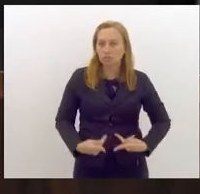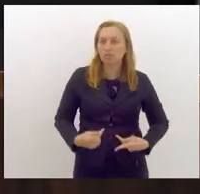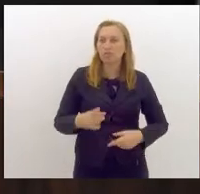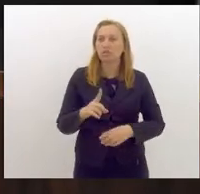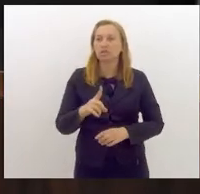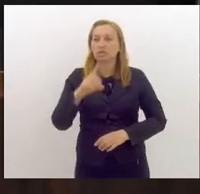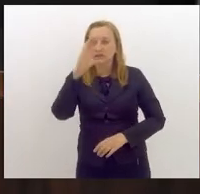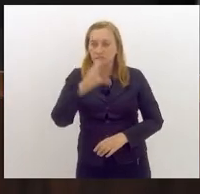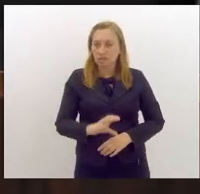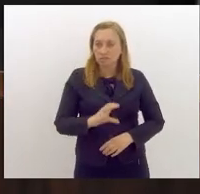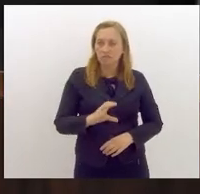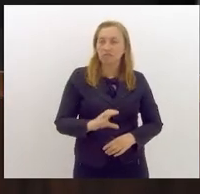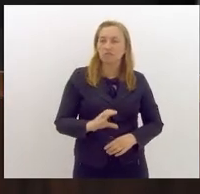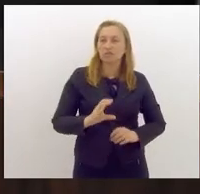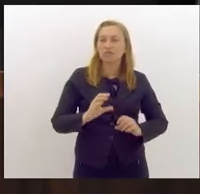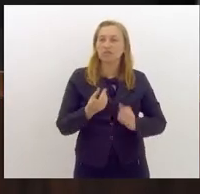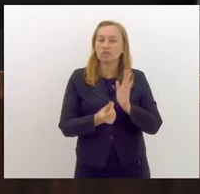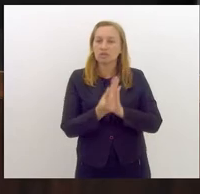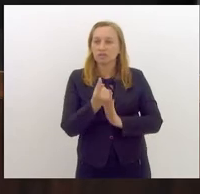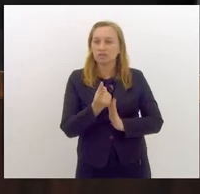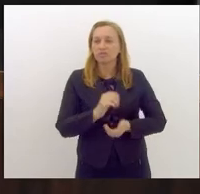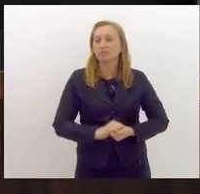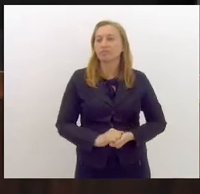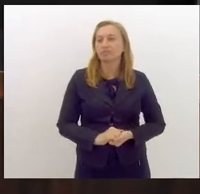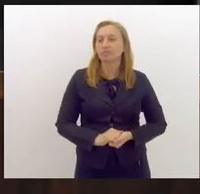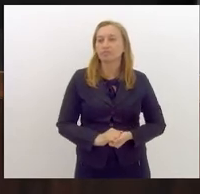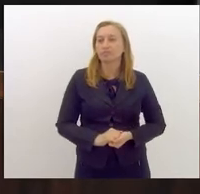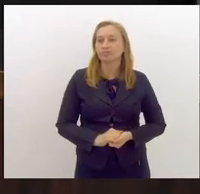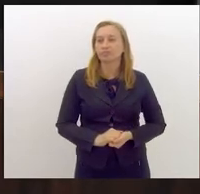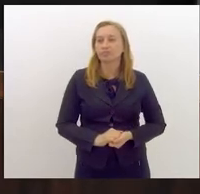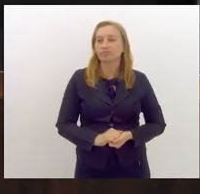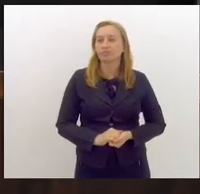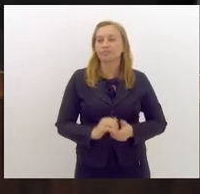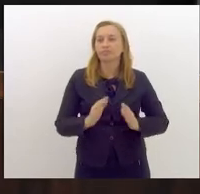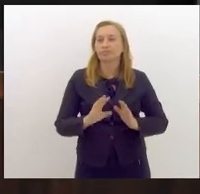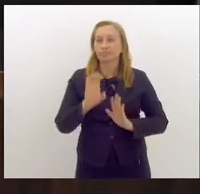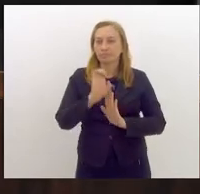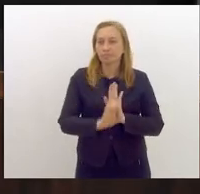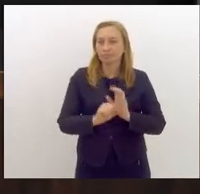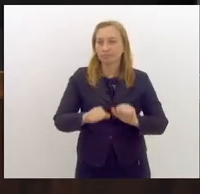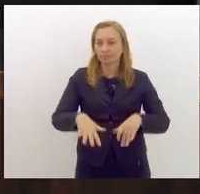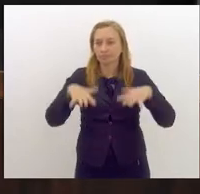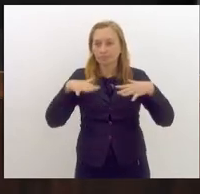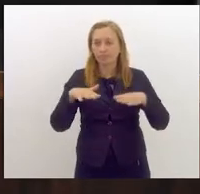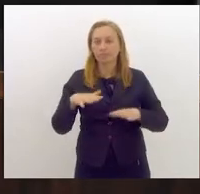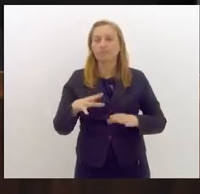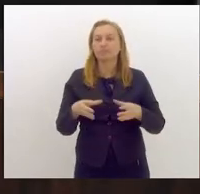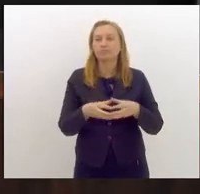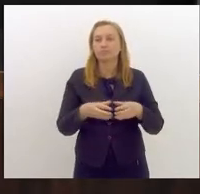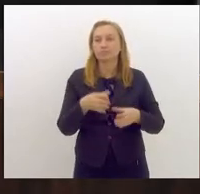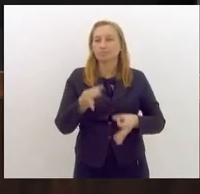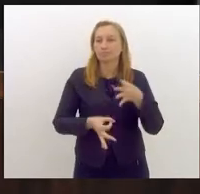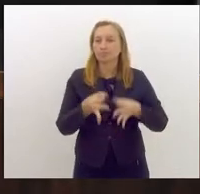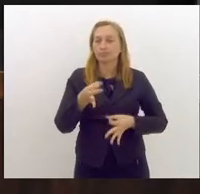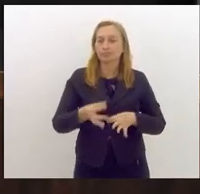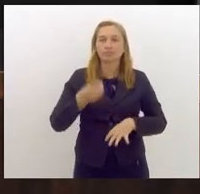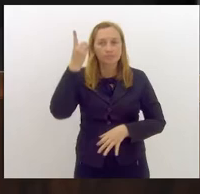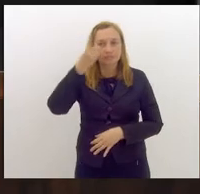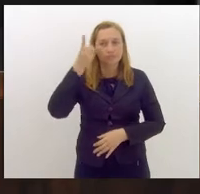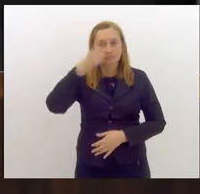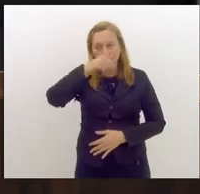Civil e de orçamento sobre as emendas de plenário para emitir parecer pela comissão de condição de Justiça